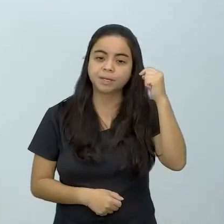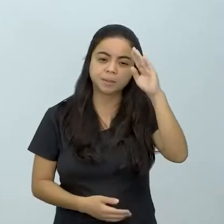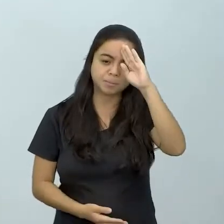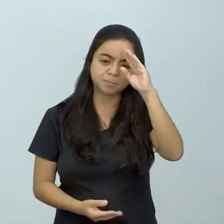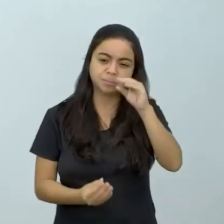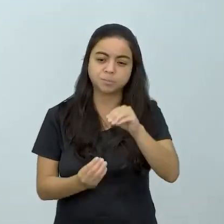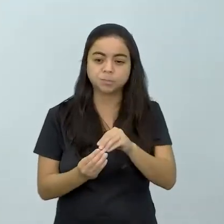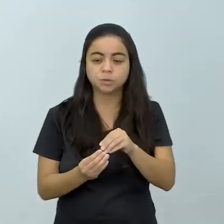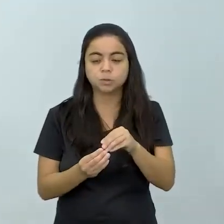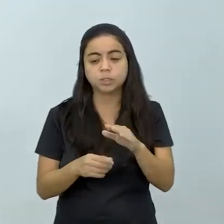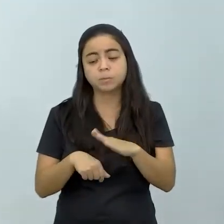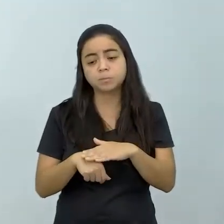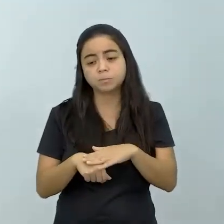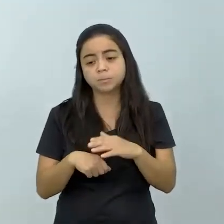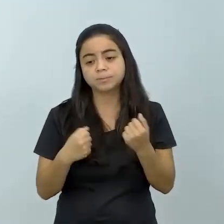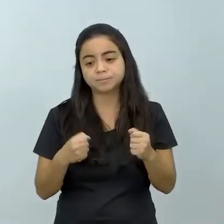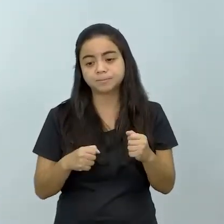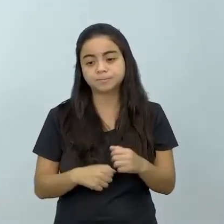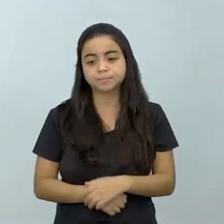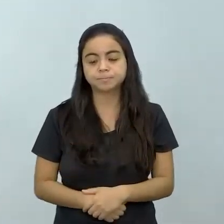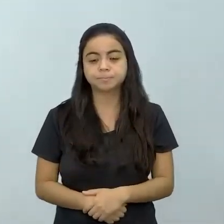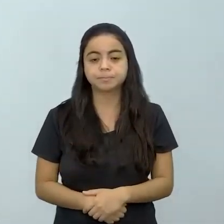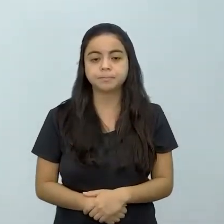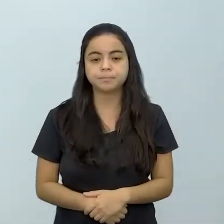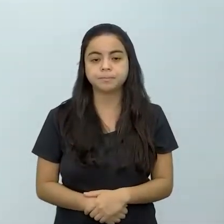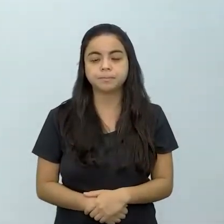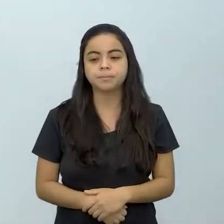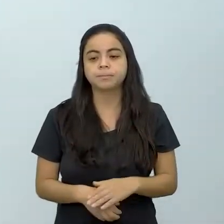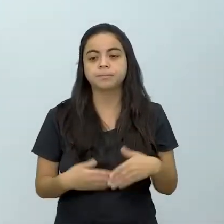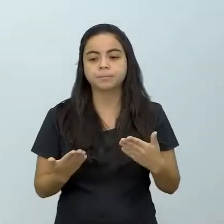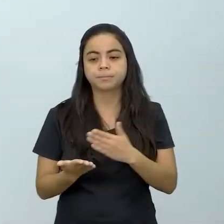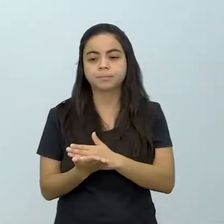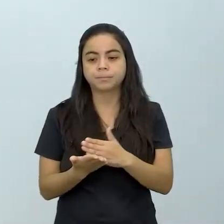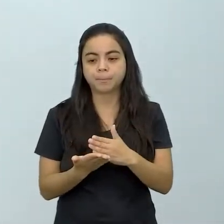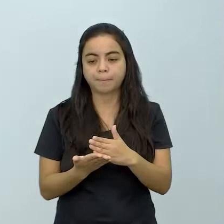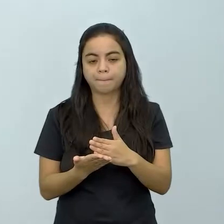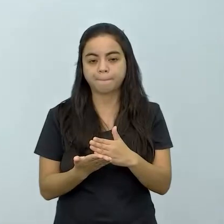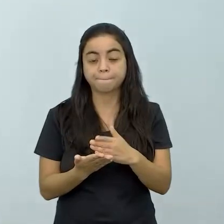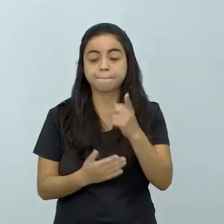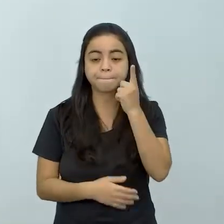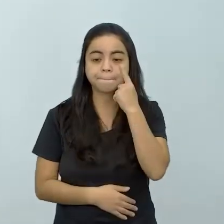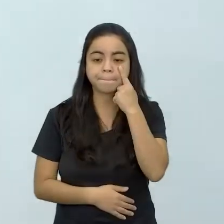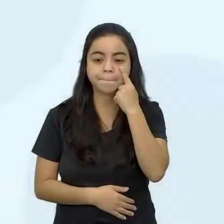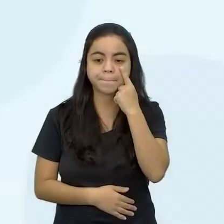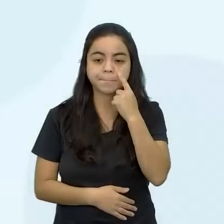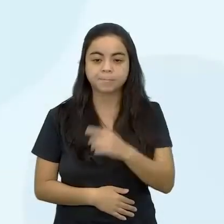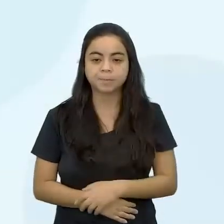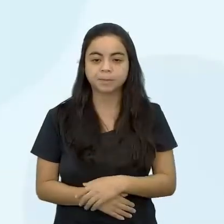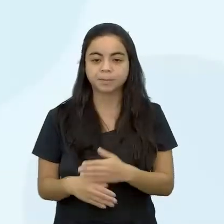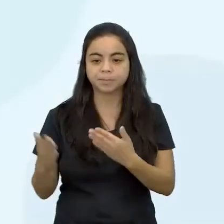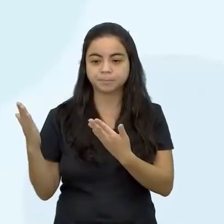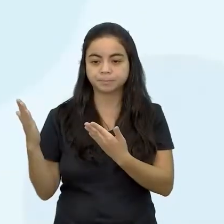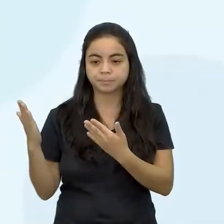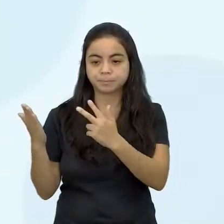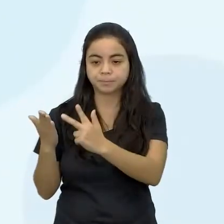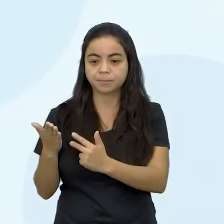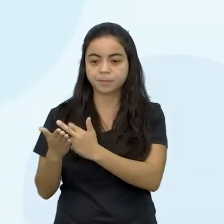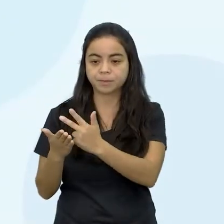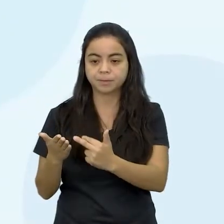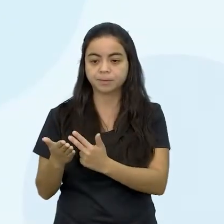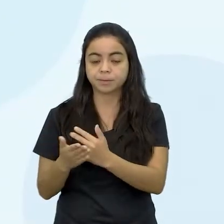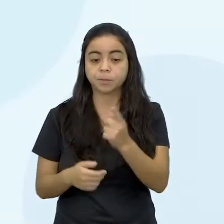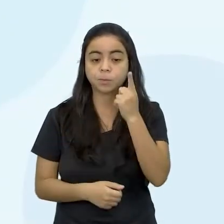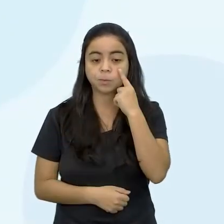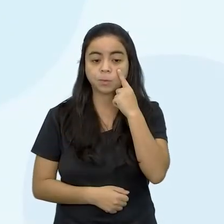considerações que devem ser feitas então a gente começa por aqui olha só nessa animação pode rodar na tela por